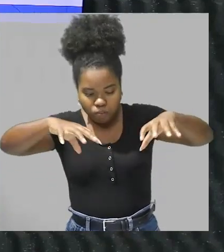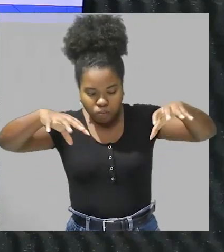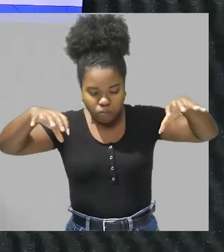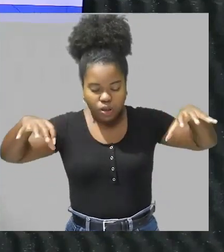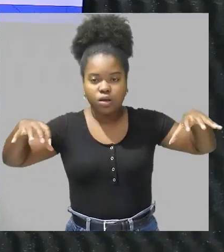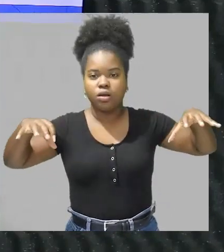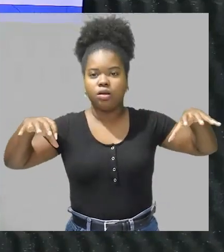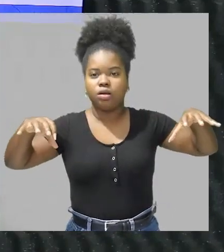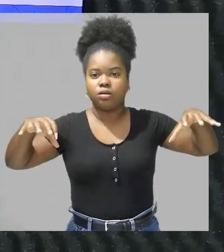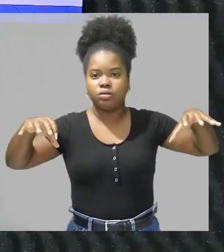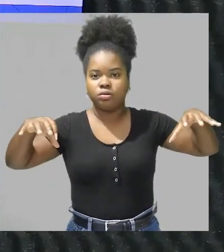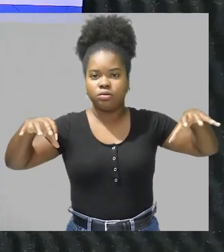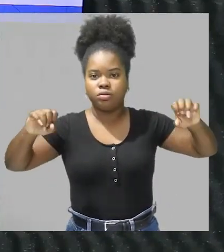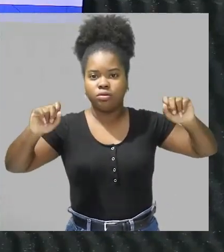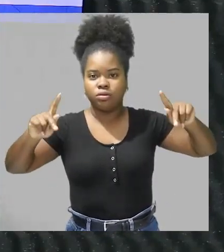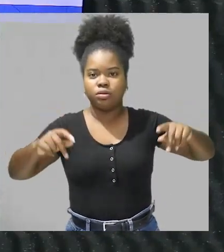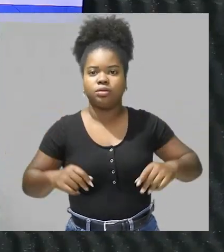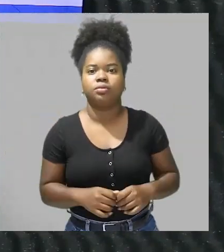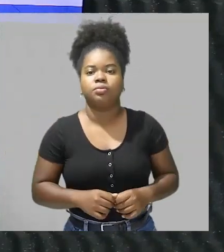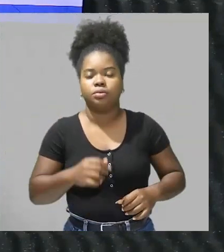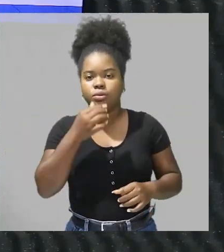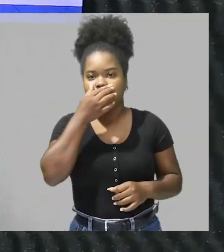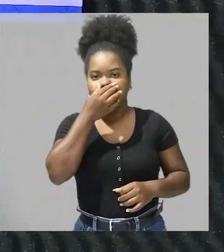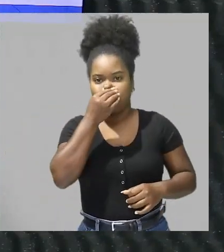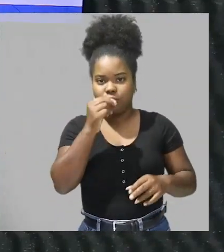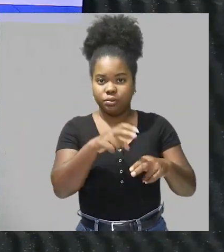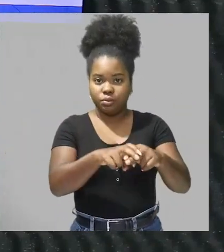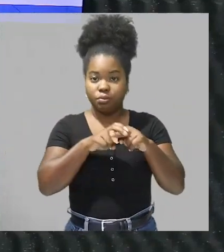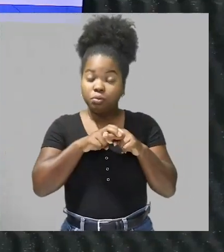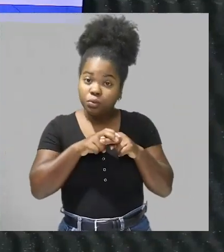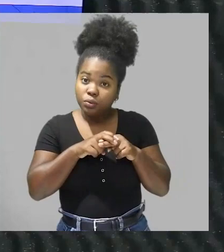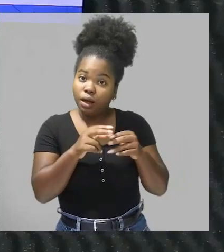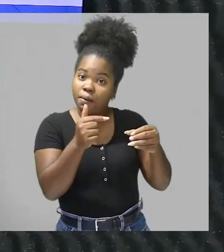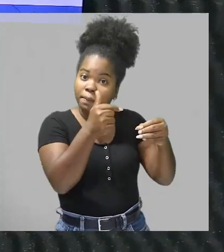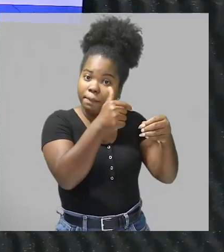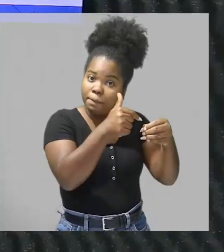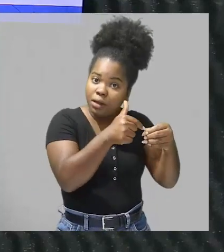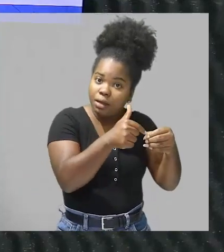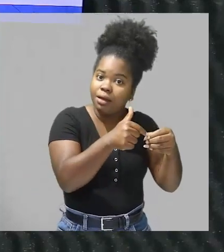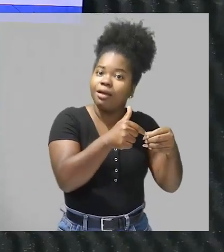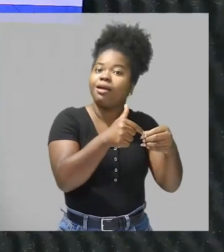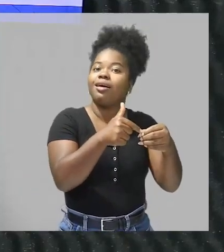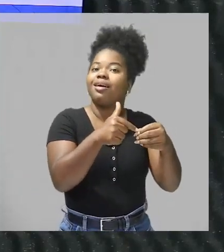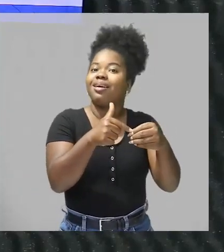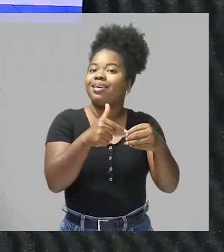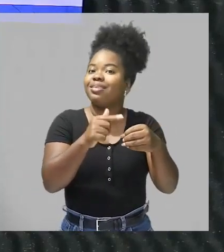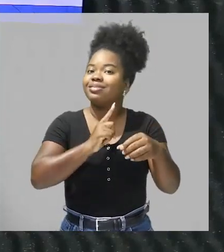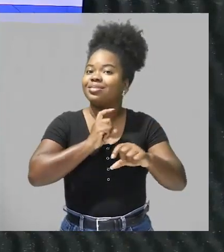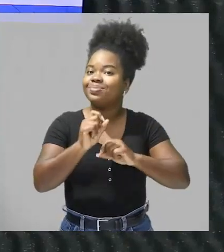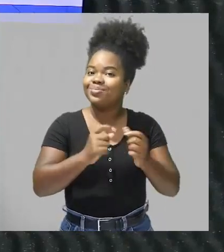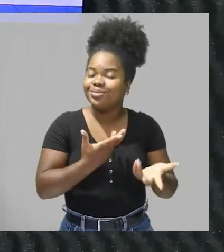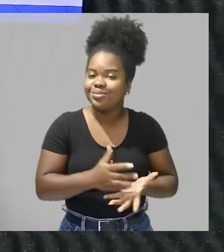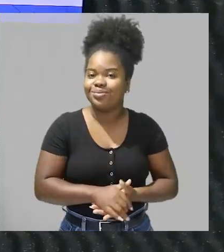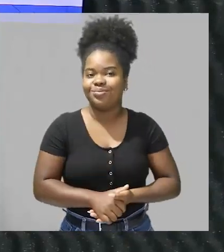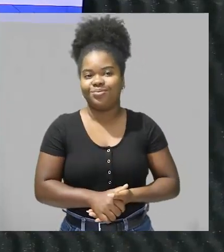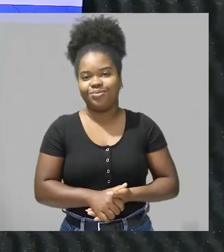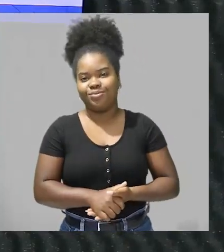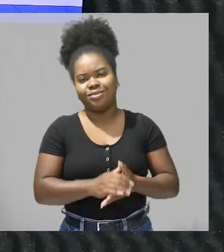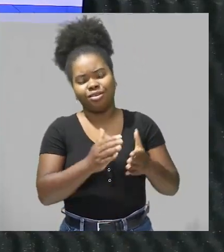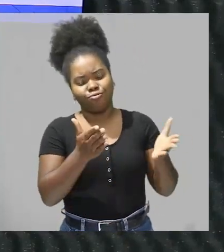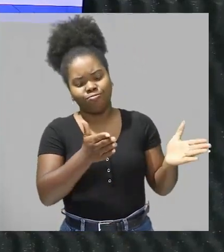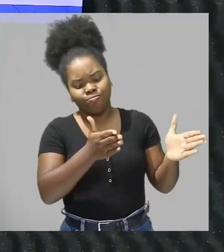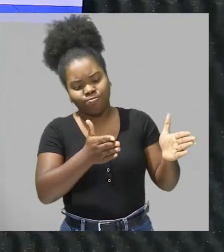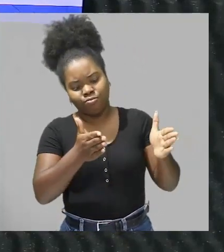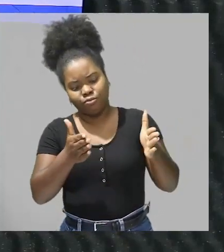componentes dessa mistura Ok por isso petróleo ele vai aqui se encaixar em